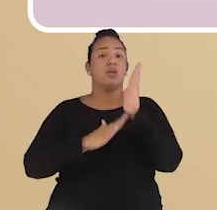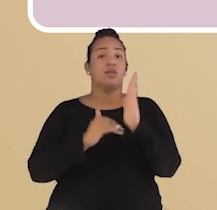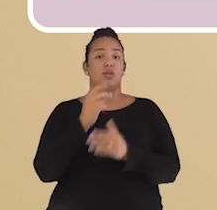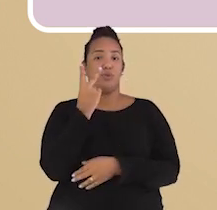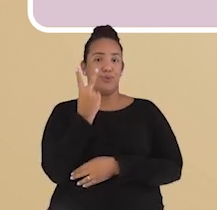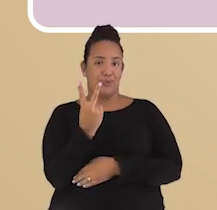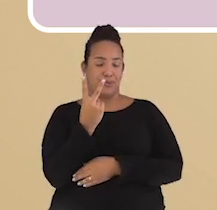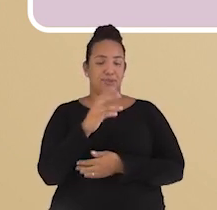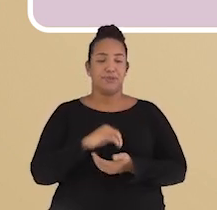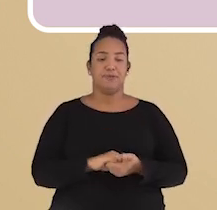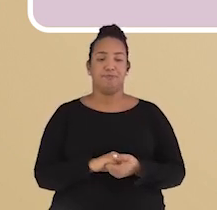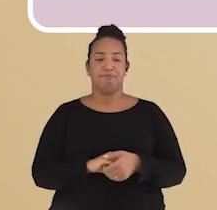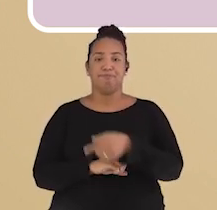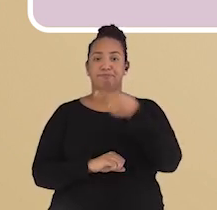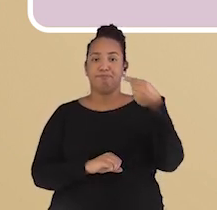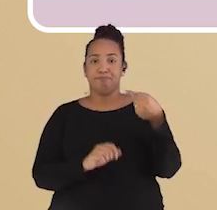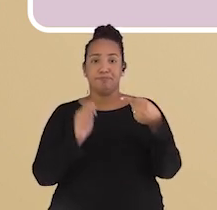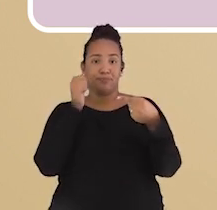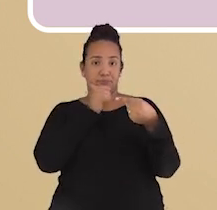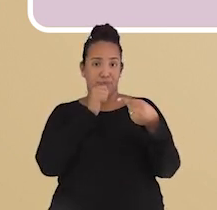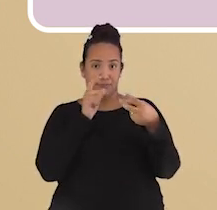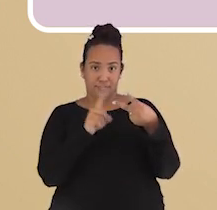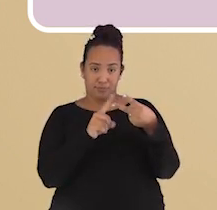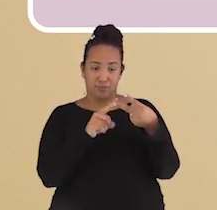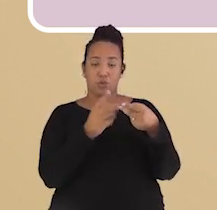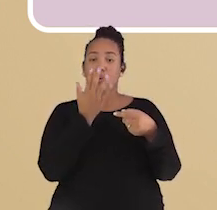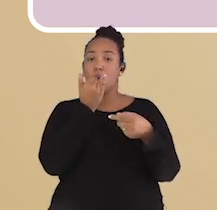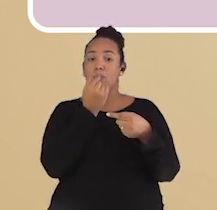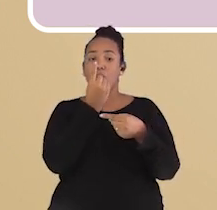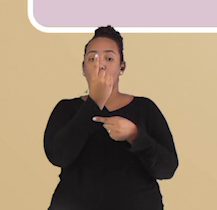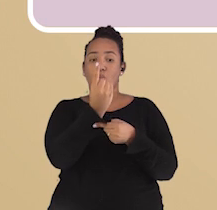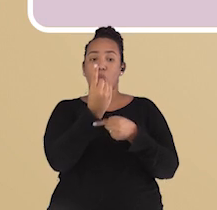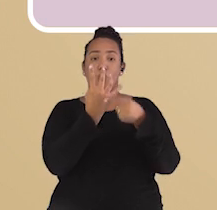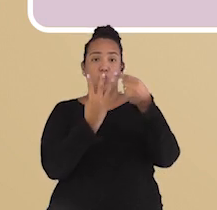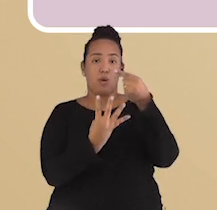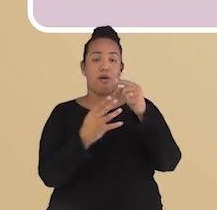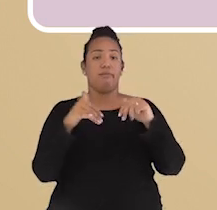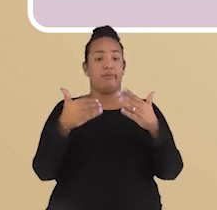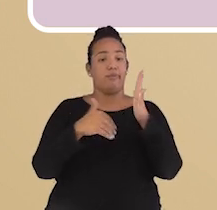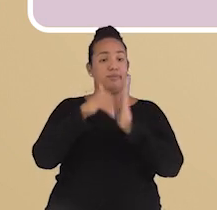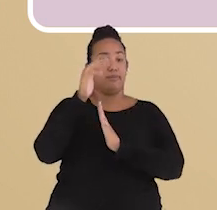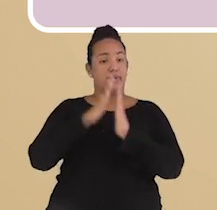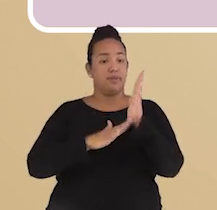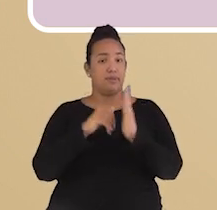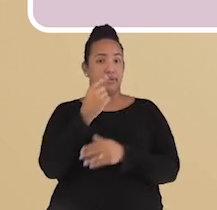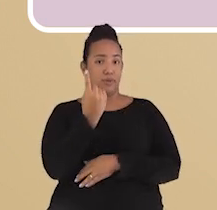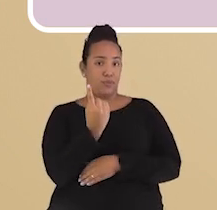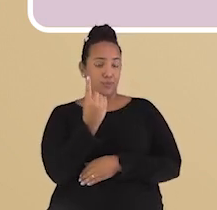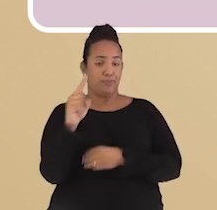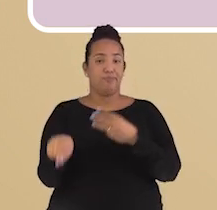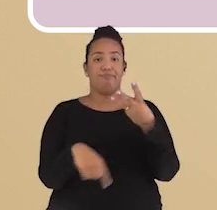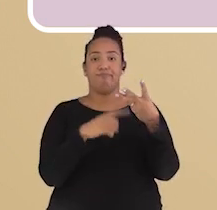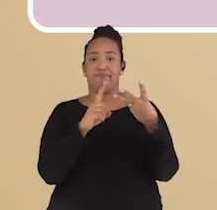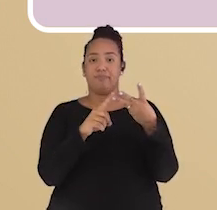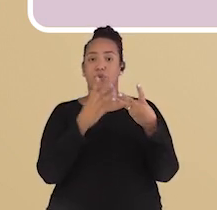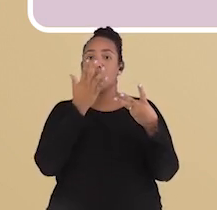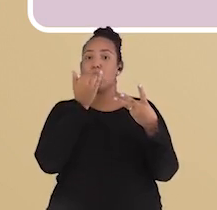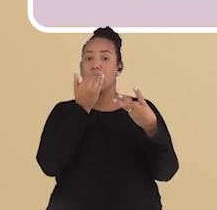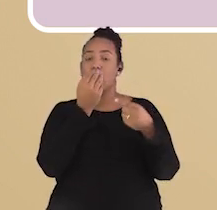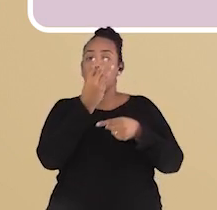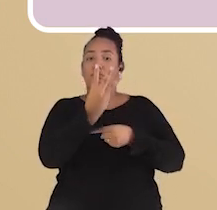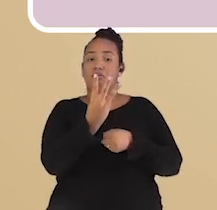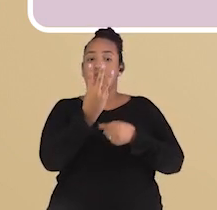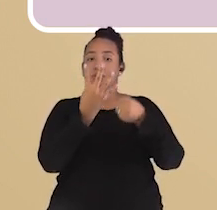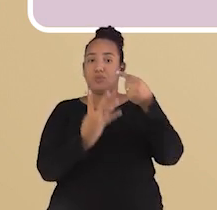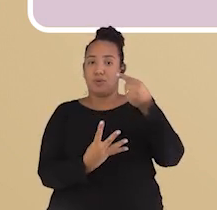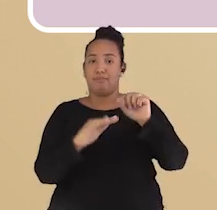comeu 1/4, então pintamos 1 pedaço. E Lara comeu 3/4, por isso pintamos